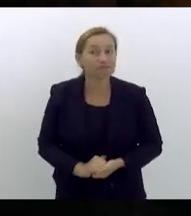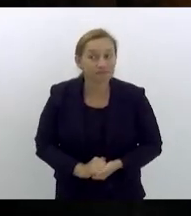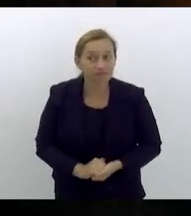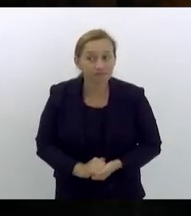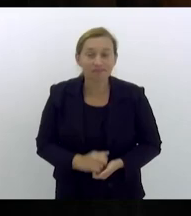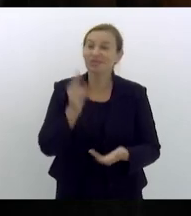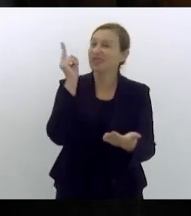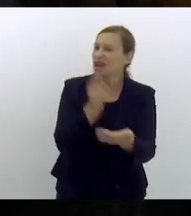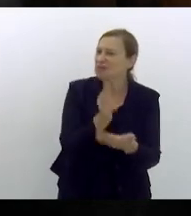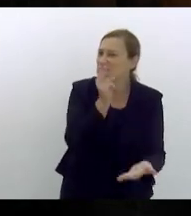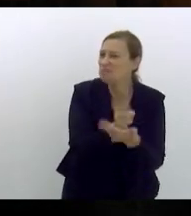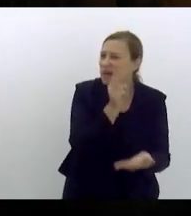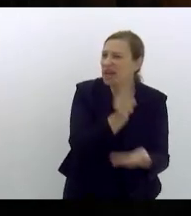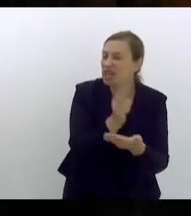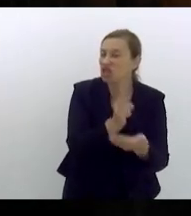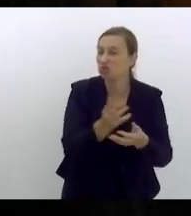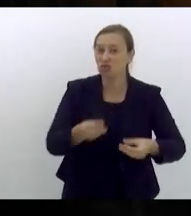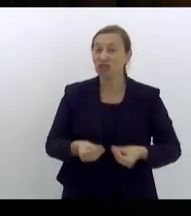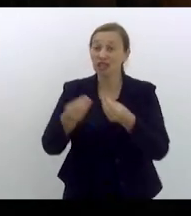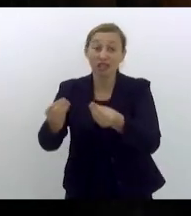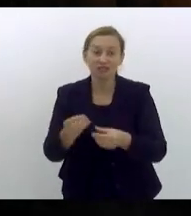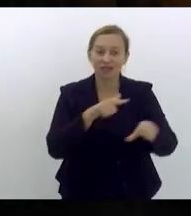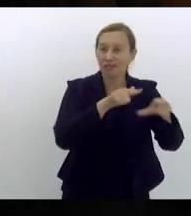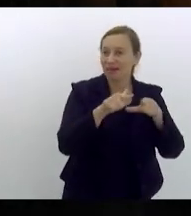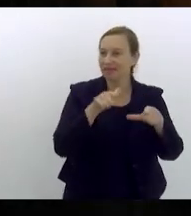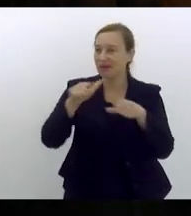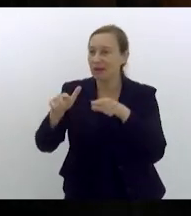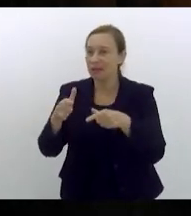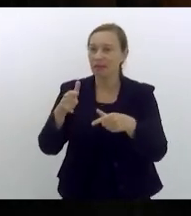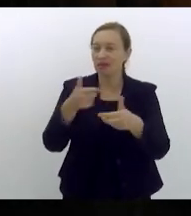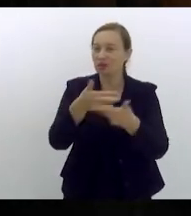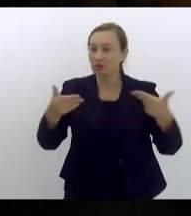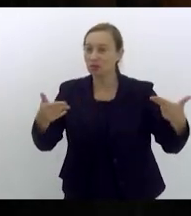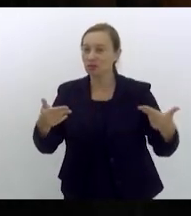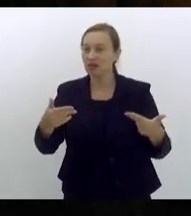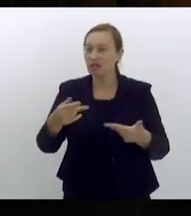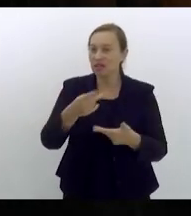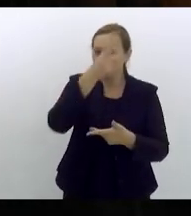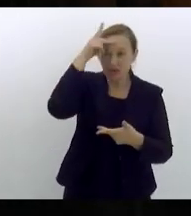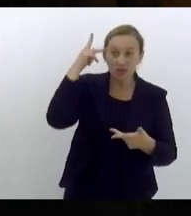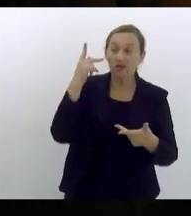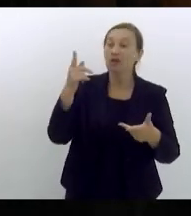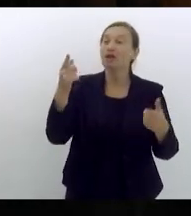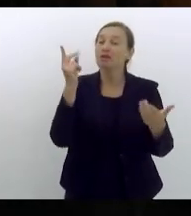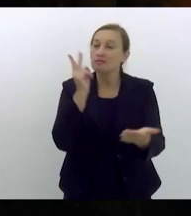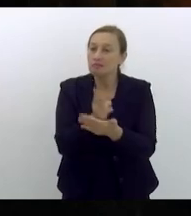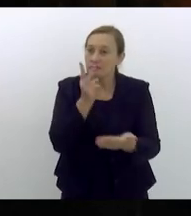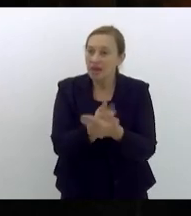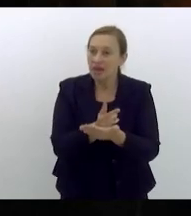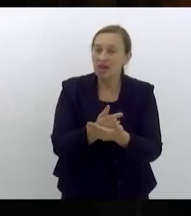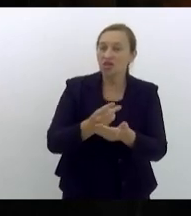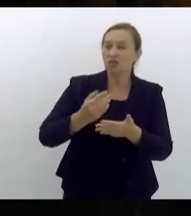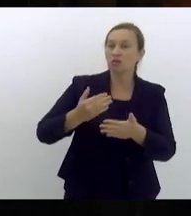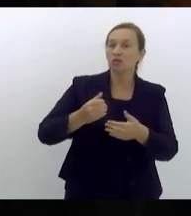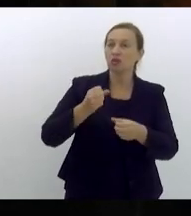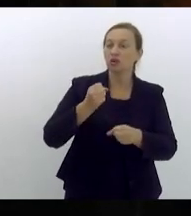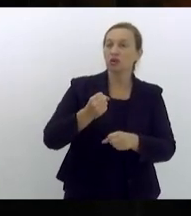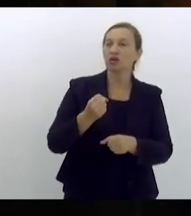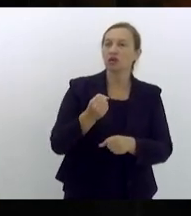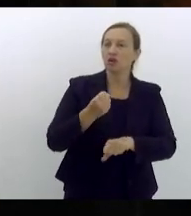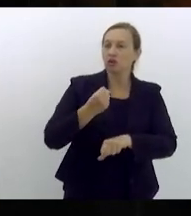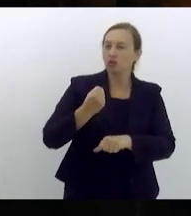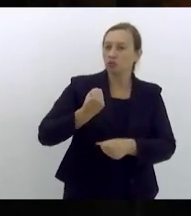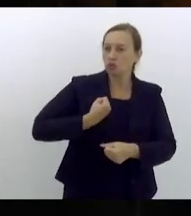mesmo dando Ministérios e Ministérios para todo mundo mesmo aumentando em 14 números de ministérios